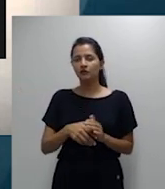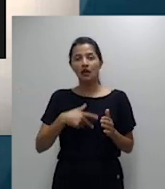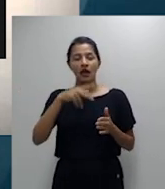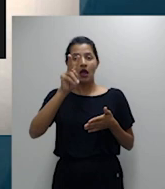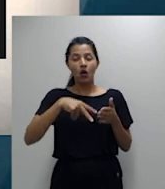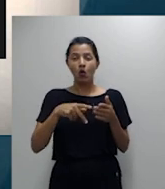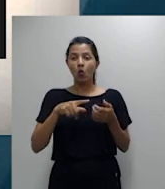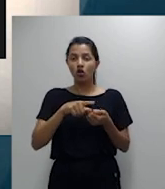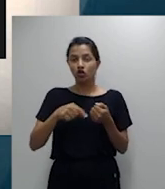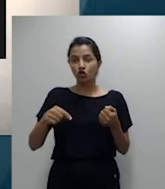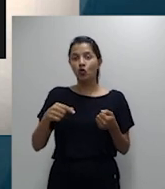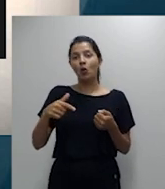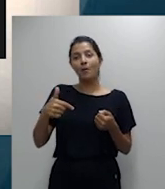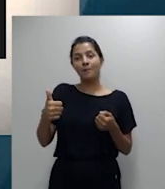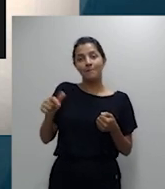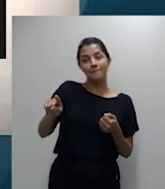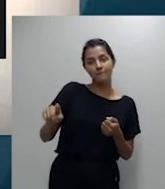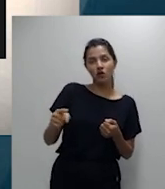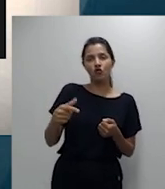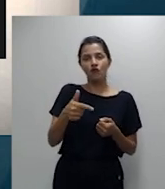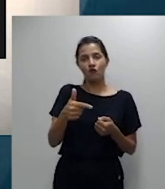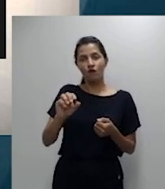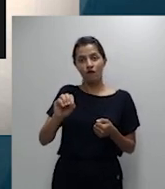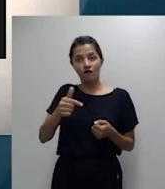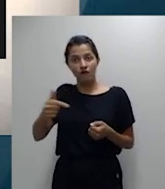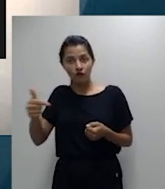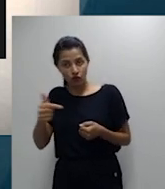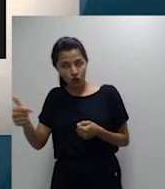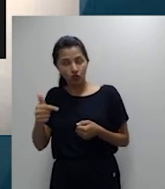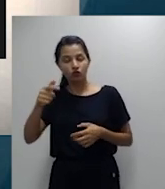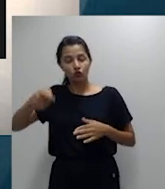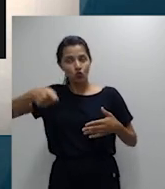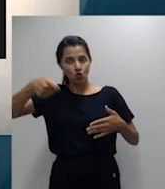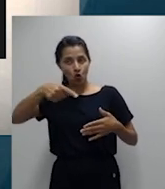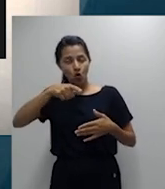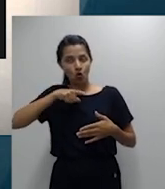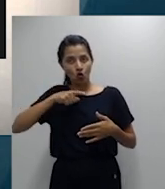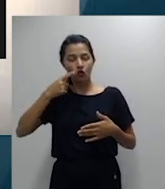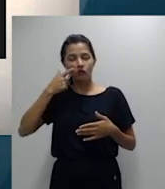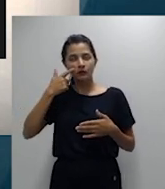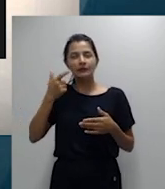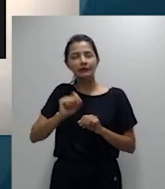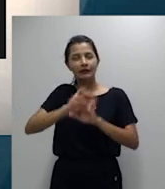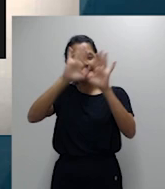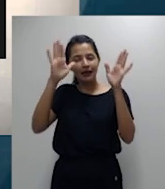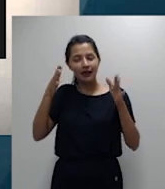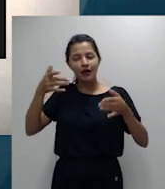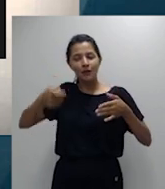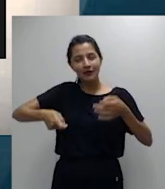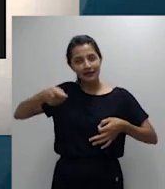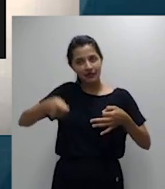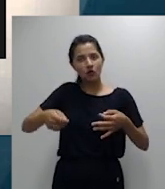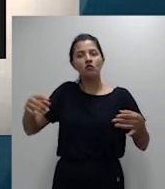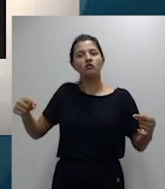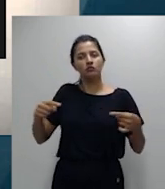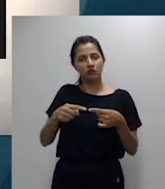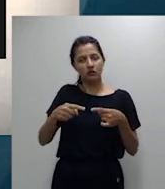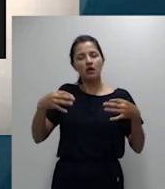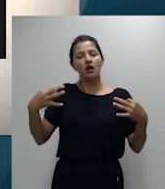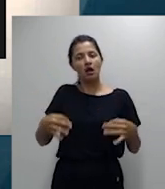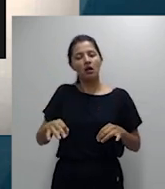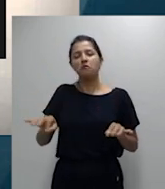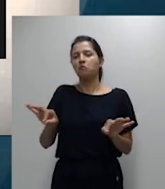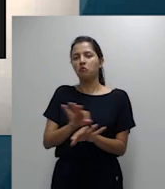5022 quando o órgão julgador de forma Clara e coerente está na fundamentação adequada e suficiente a